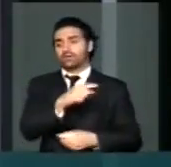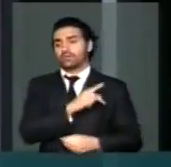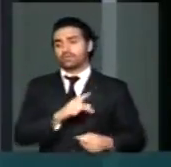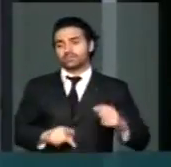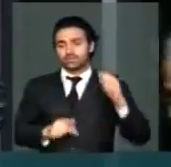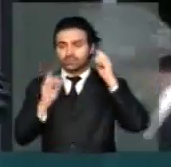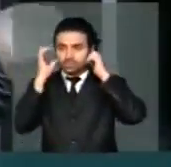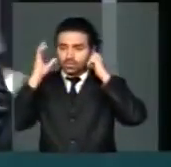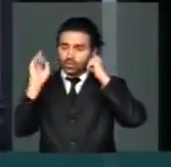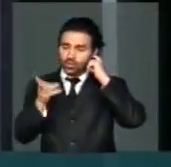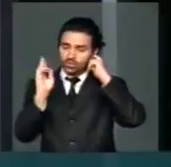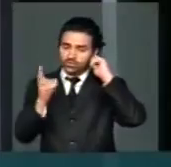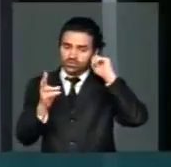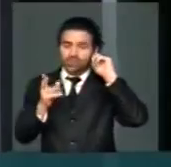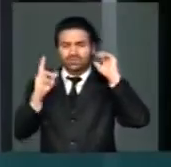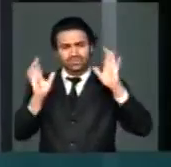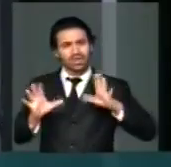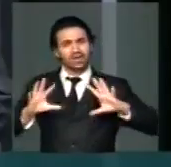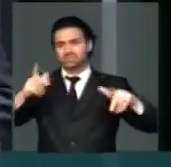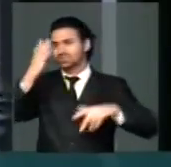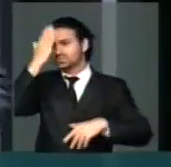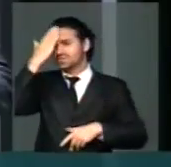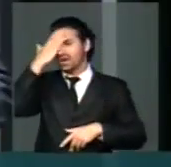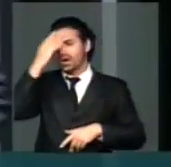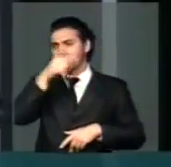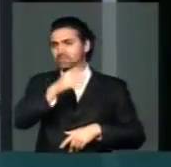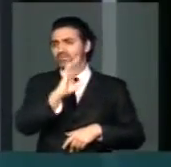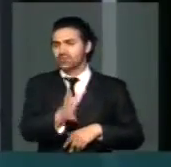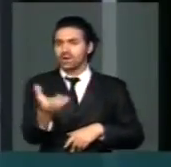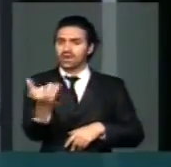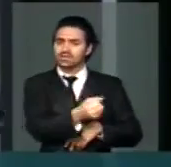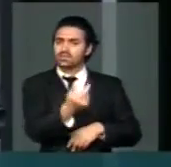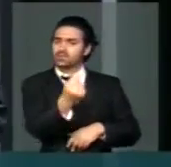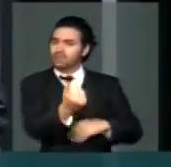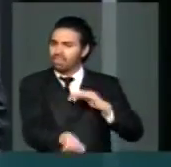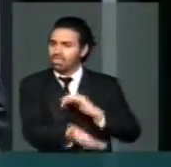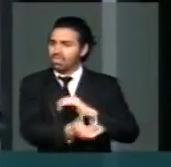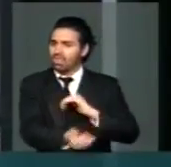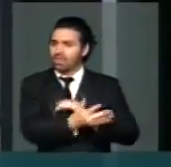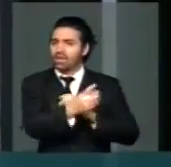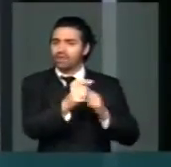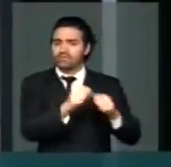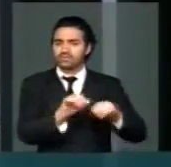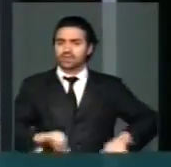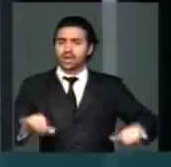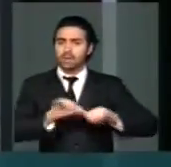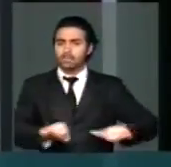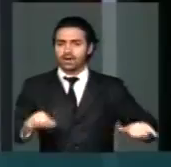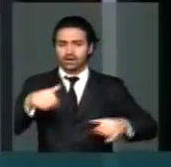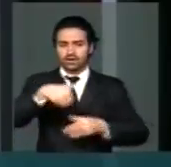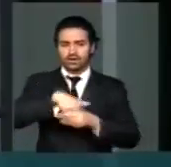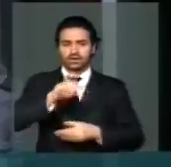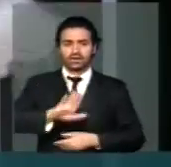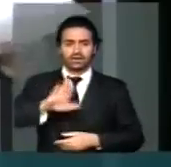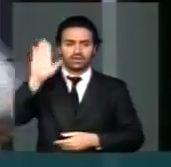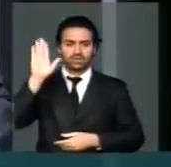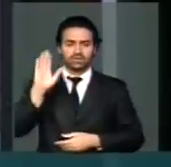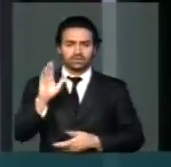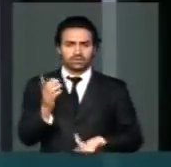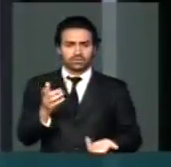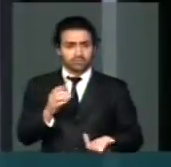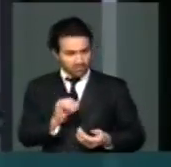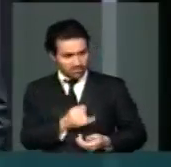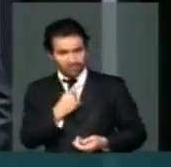está aí proclamado aos quatro cantos que recebeu dinheiro de Caixa 2 para fazer campanha eleitoral. Usem a OAB